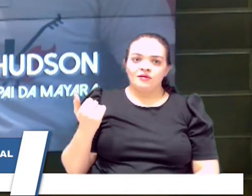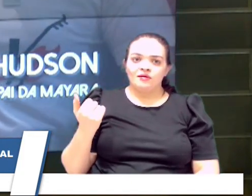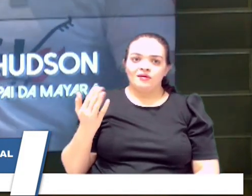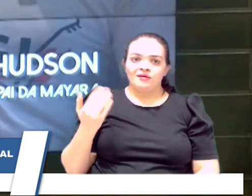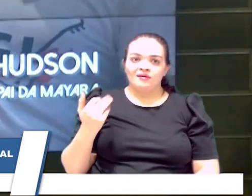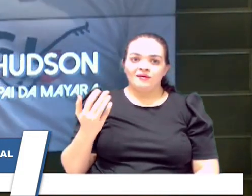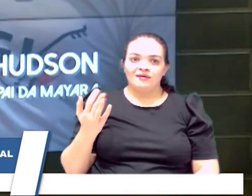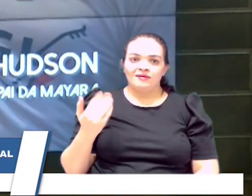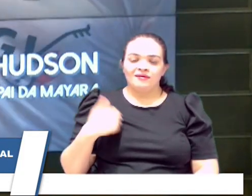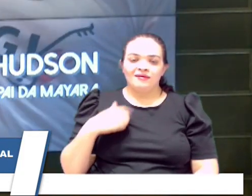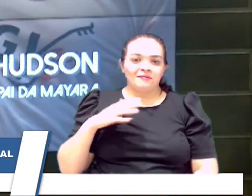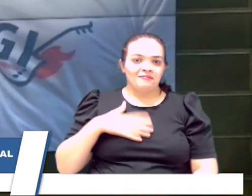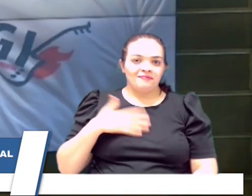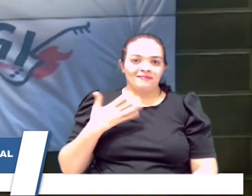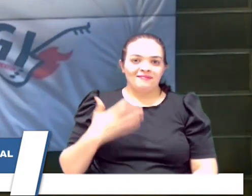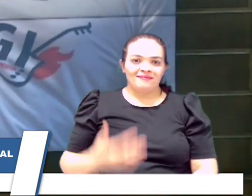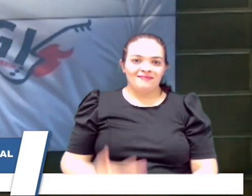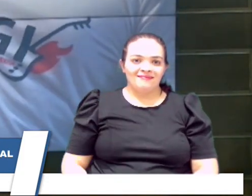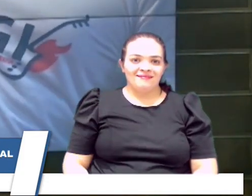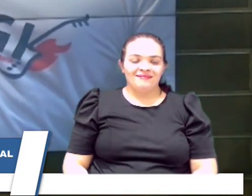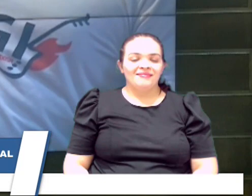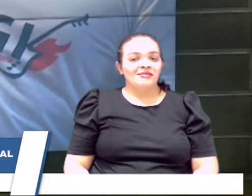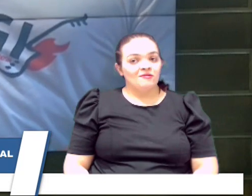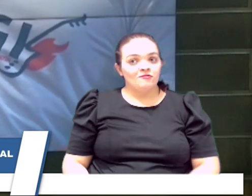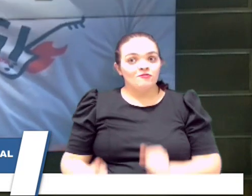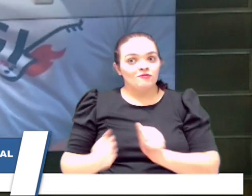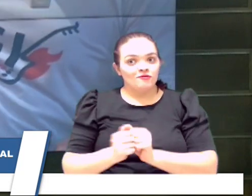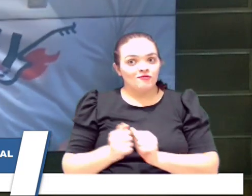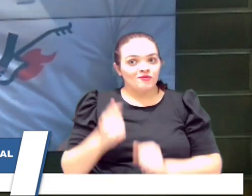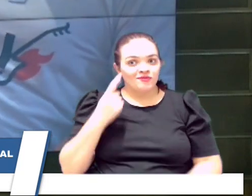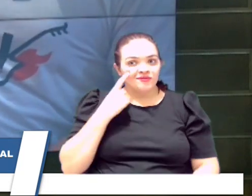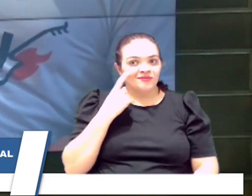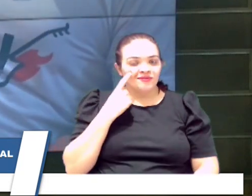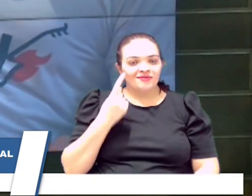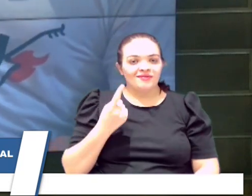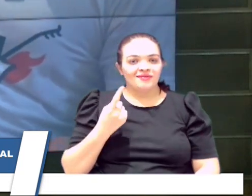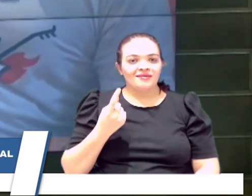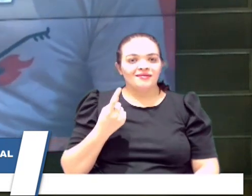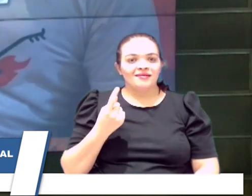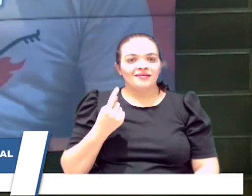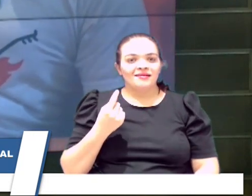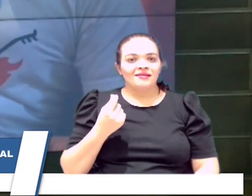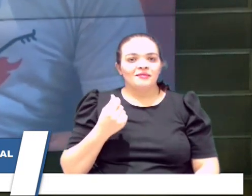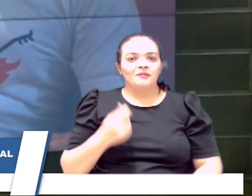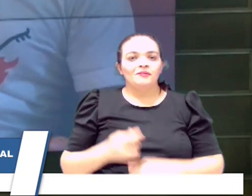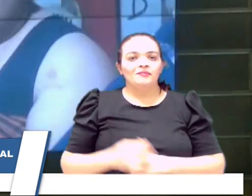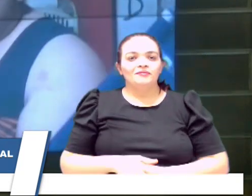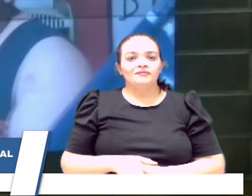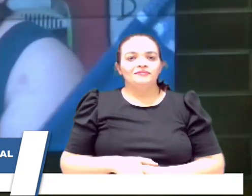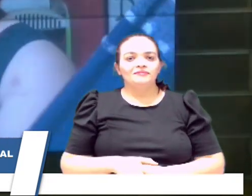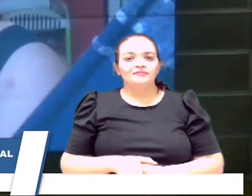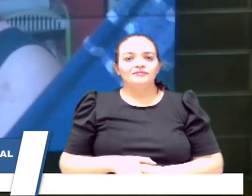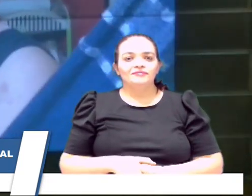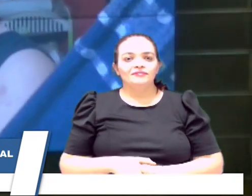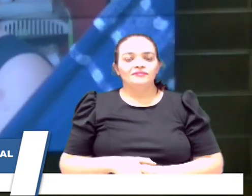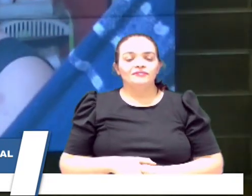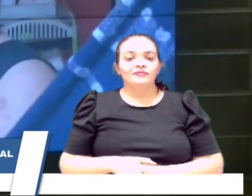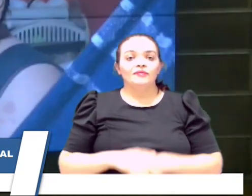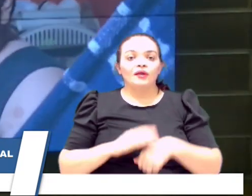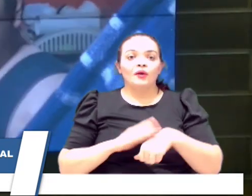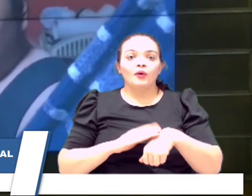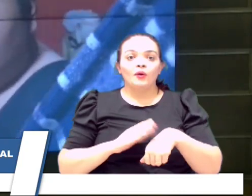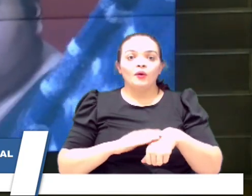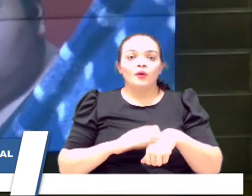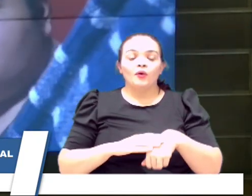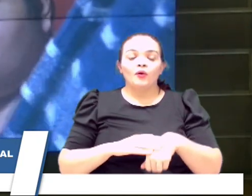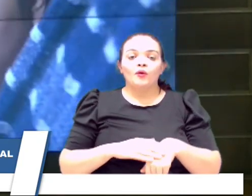do nada mesmo. E na frente dele. Foi, na frente deles, coisa que não faz. E agora a Maiara toma esse aqui,